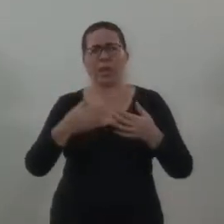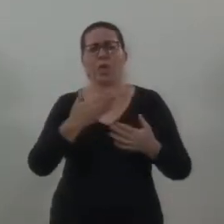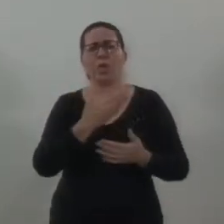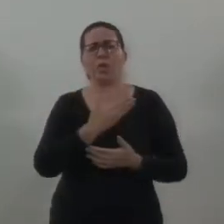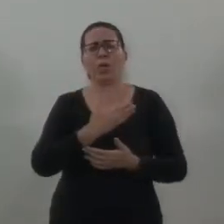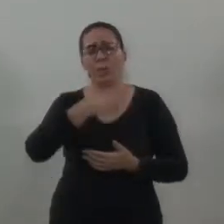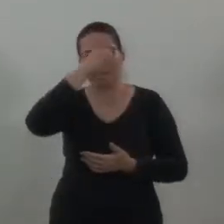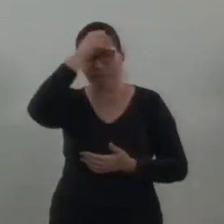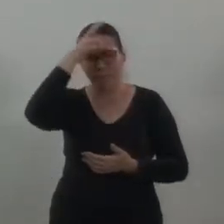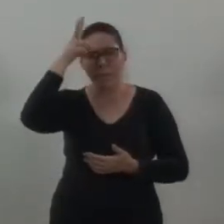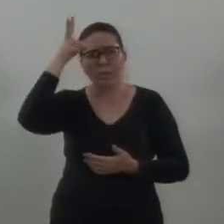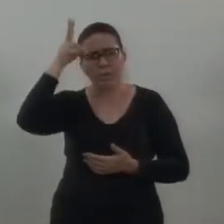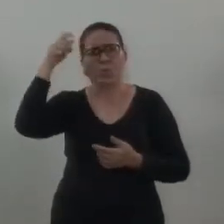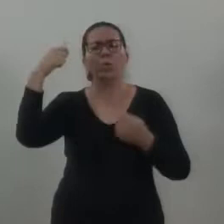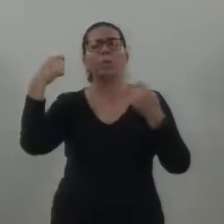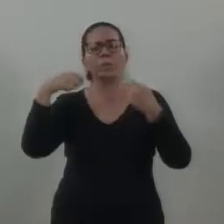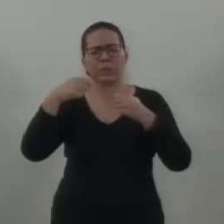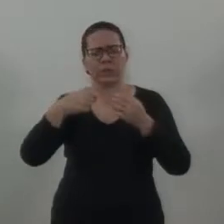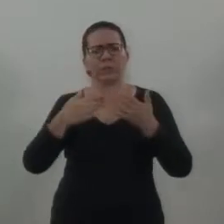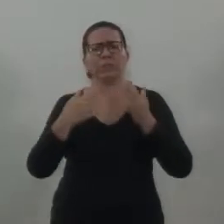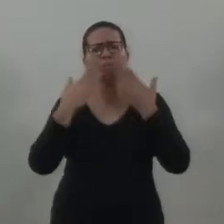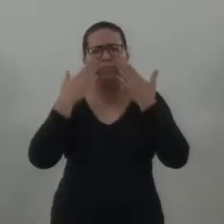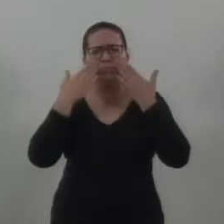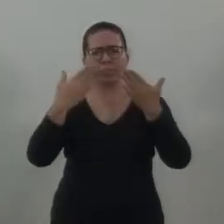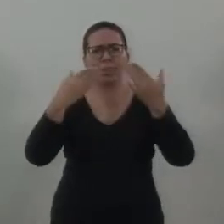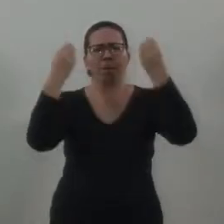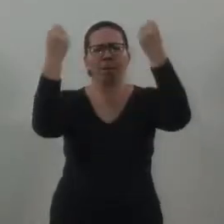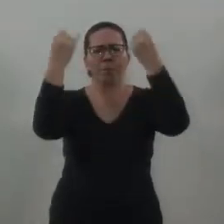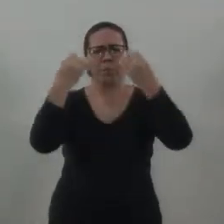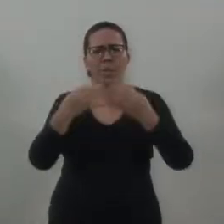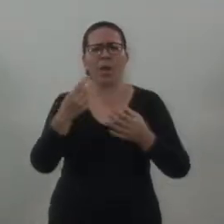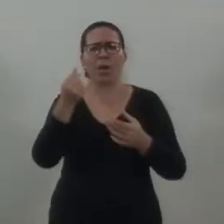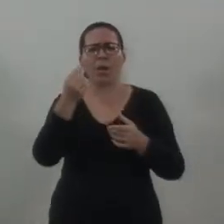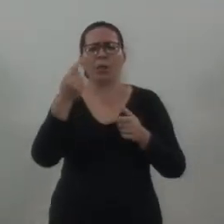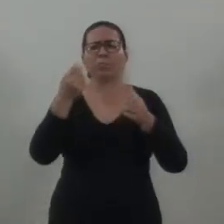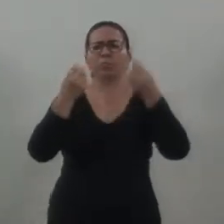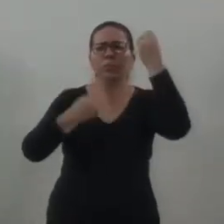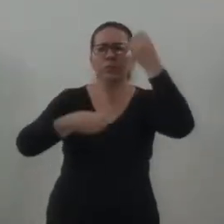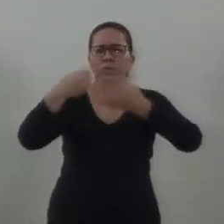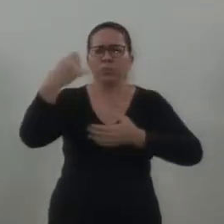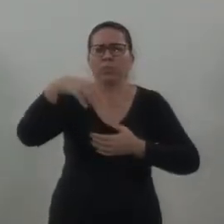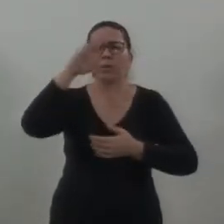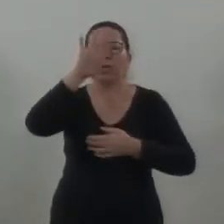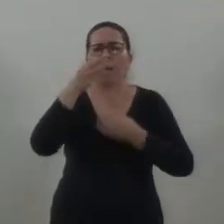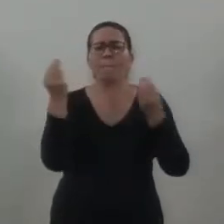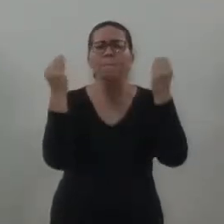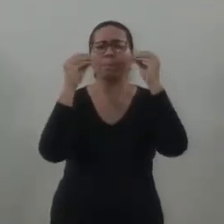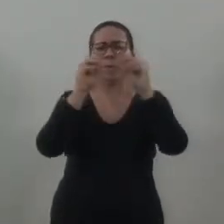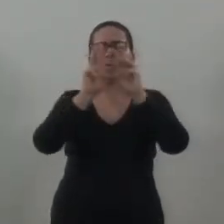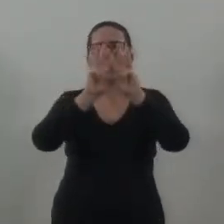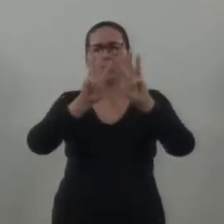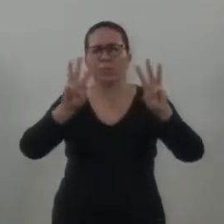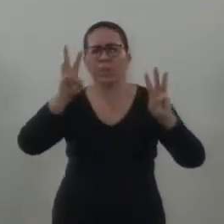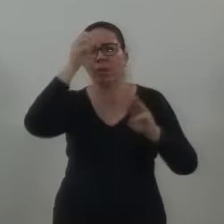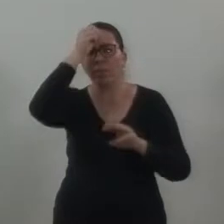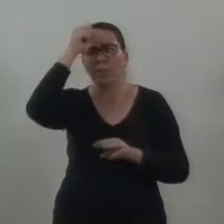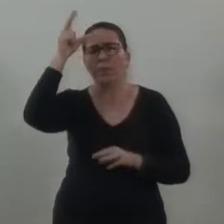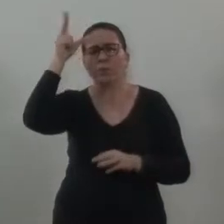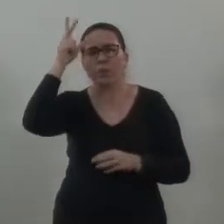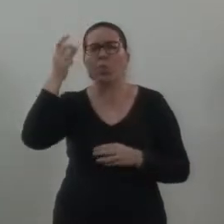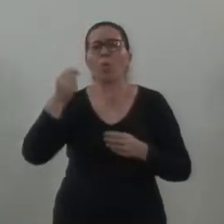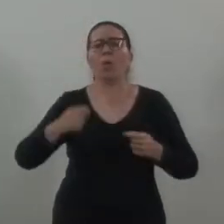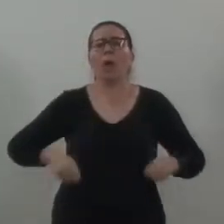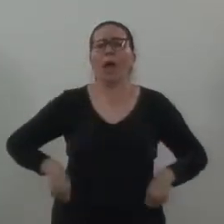municipal tem que fazer a sua prestação de contas, né, tem que colocar no site da prefeitura tudo que recebeu e